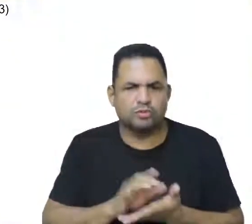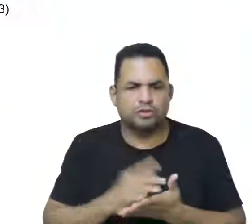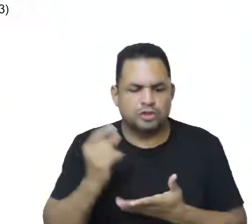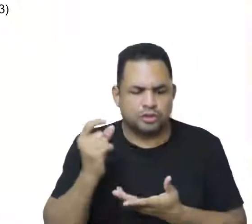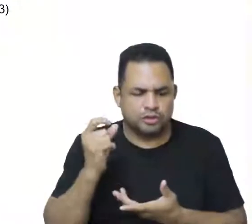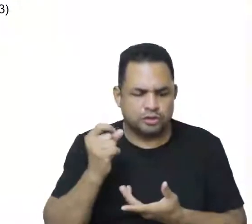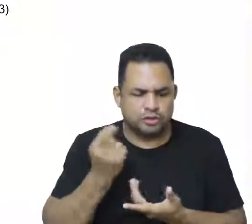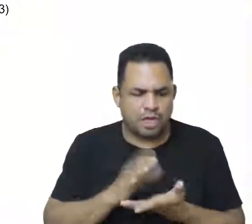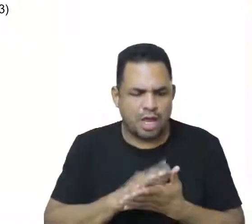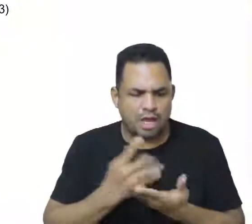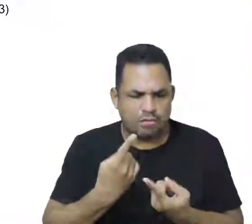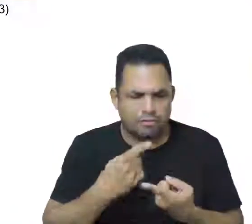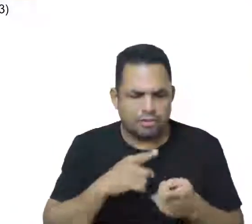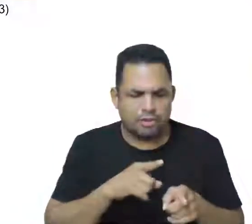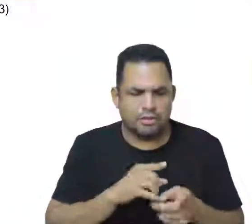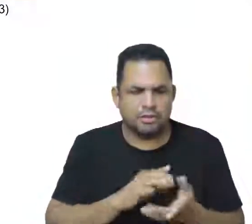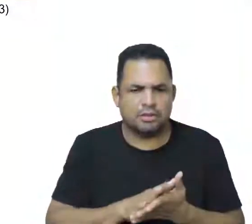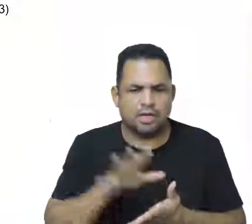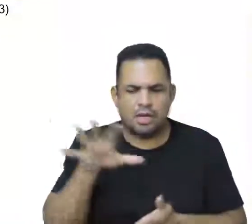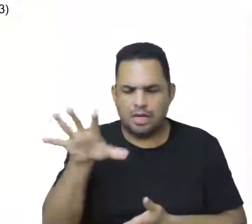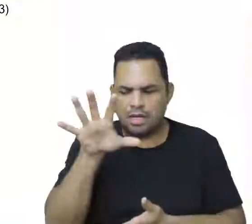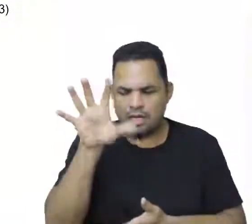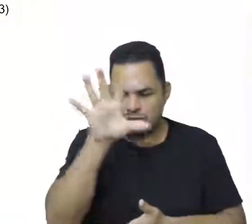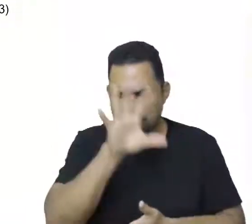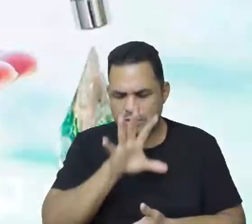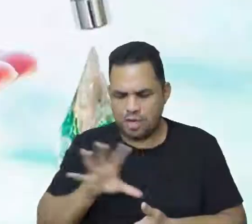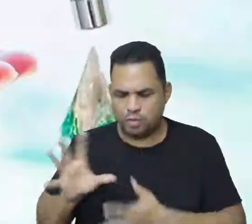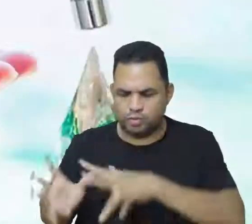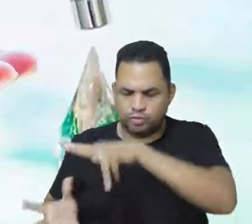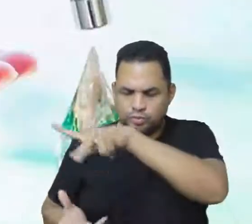do planeta. Tudo bem?